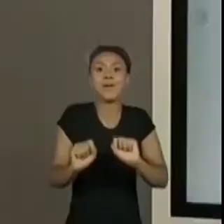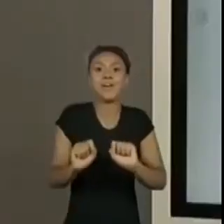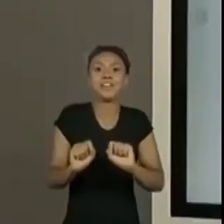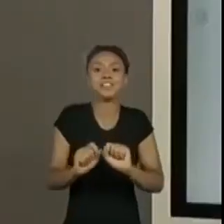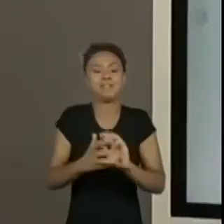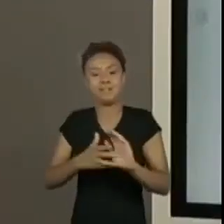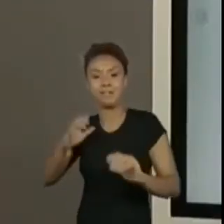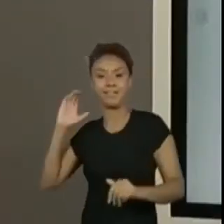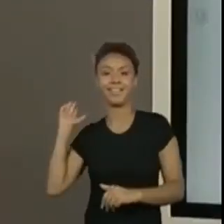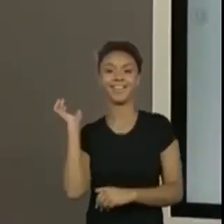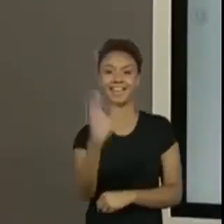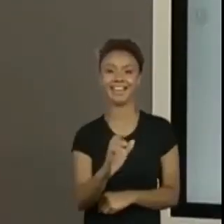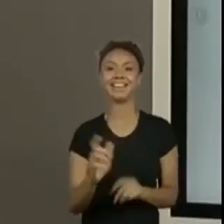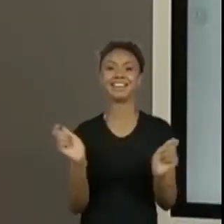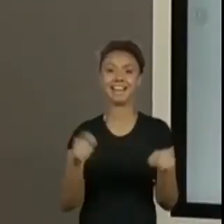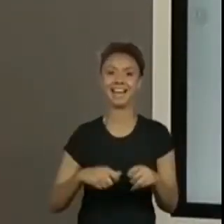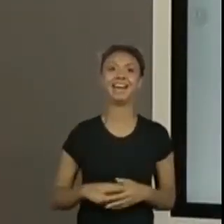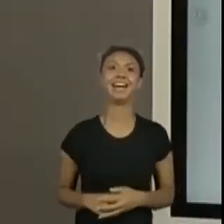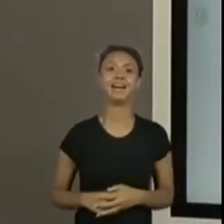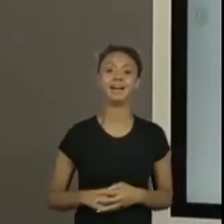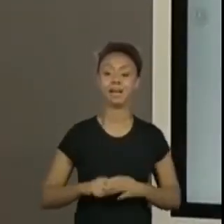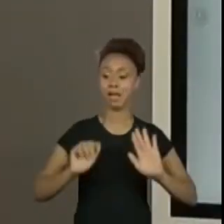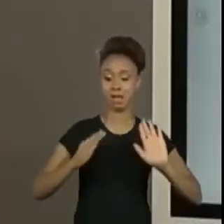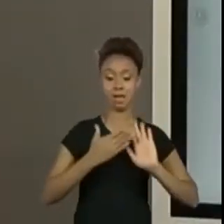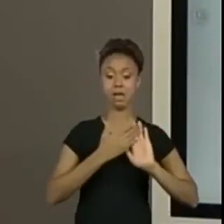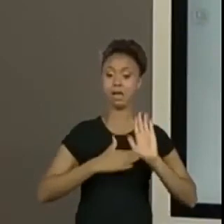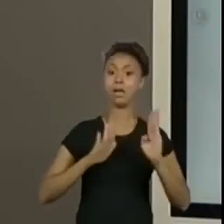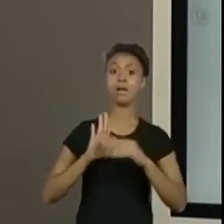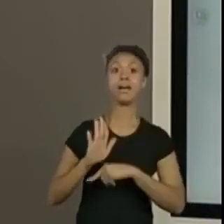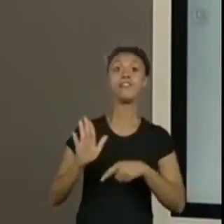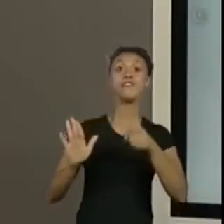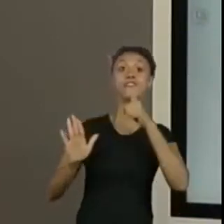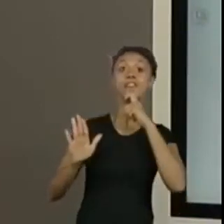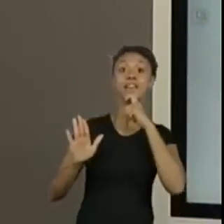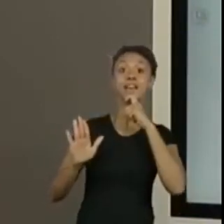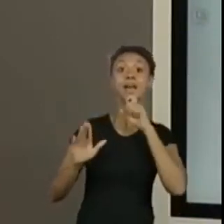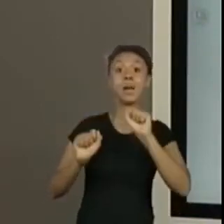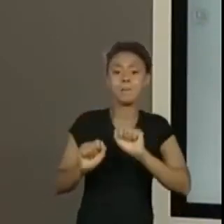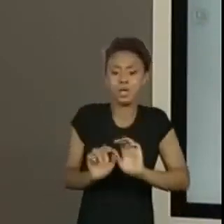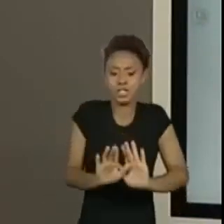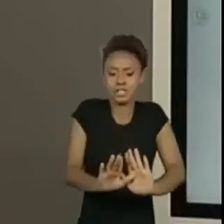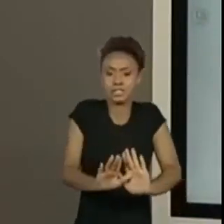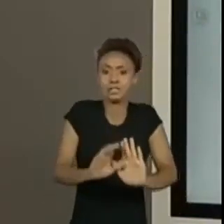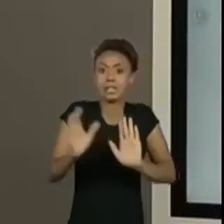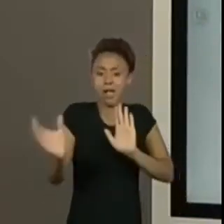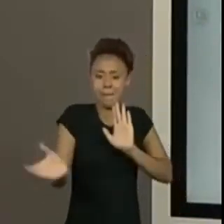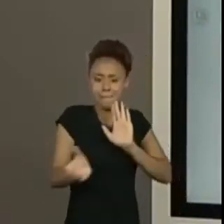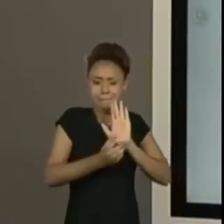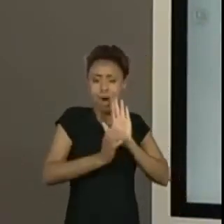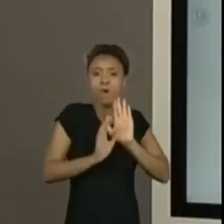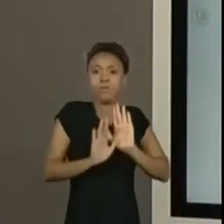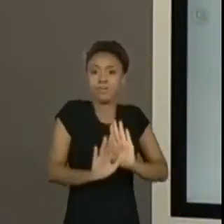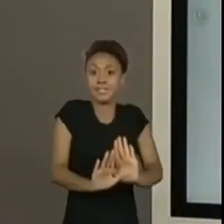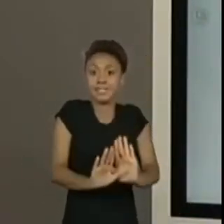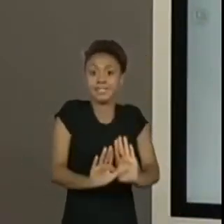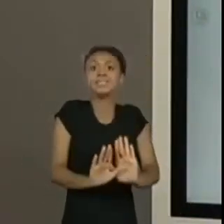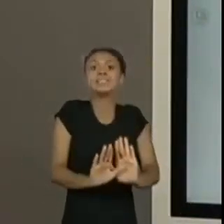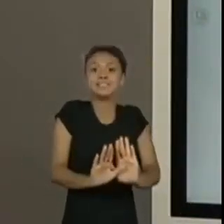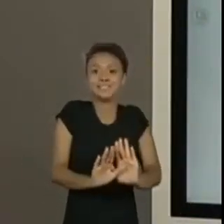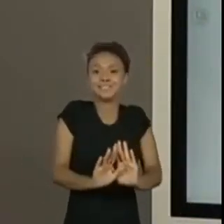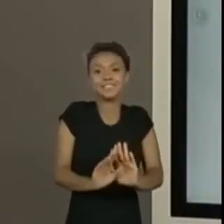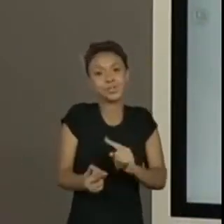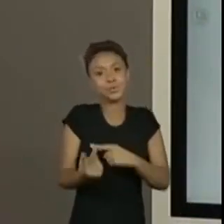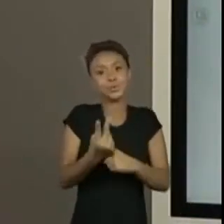professora Kelly tem essa regra que a mão é fria, porque aí ela pode usar a mão como defesa, né, como